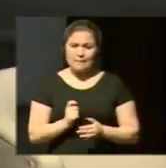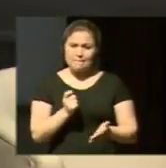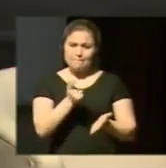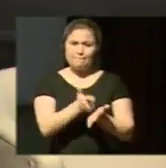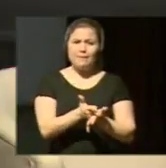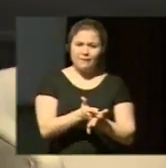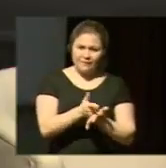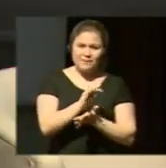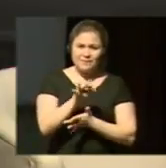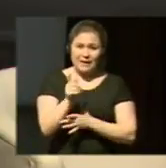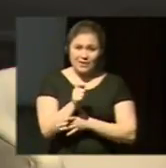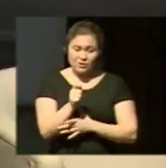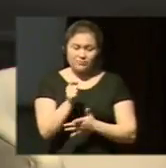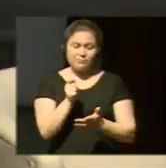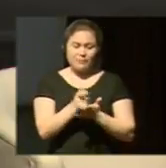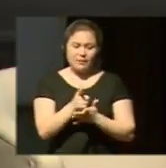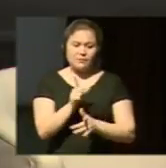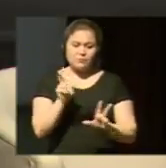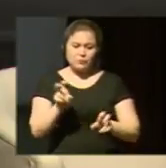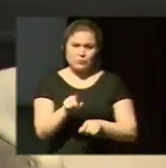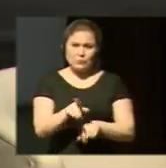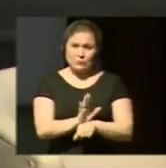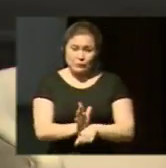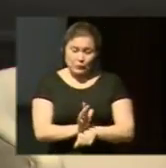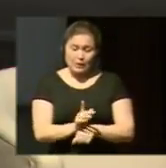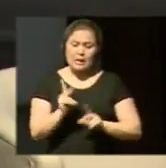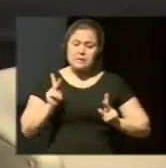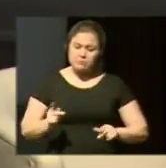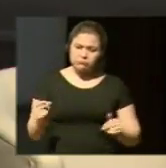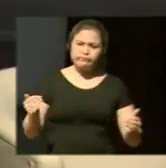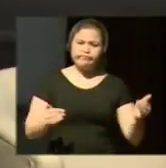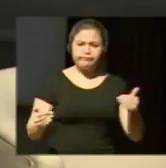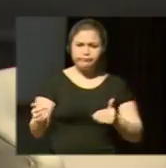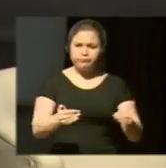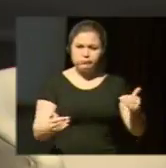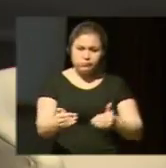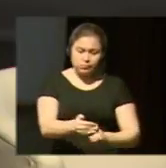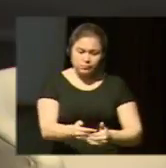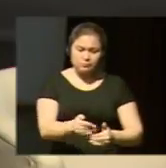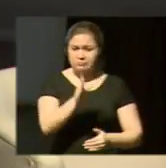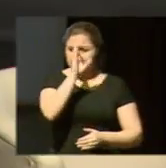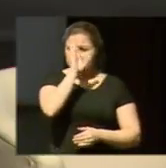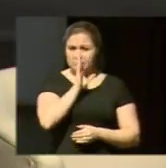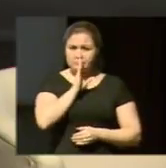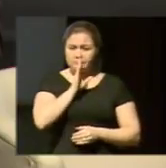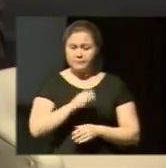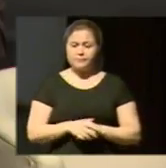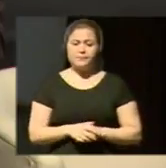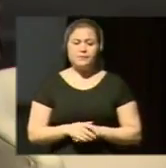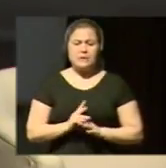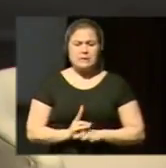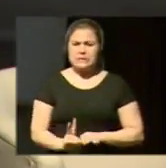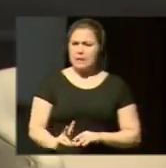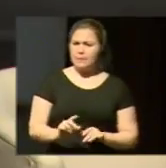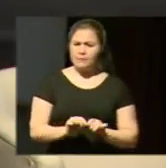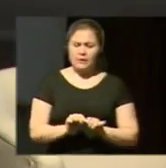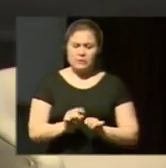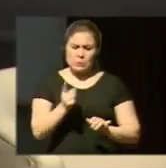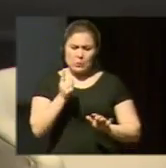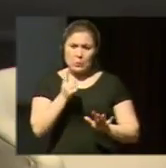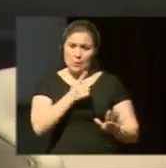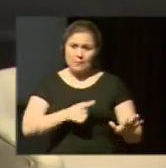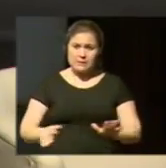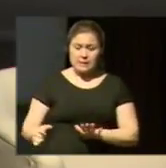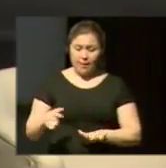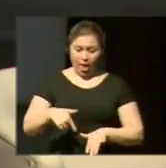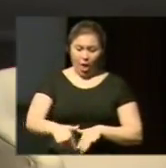paga as taxas pelo filme, então as pessoas podem ir lá gratuitamente. E sempre vai por uma semana.